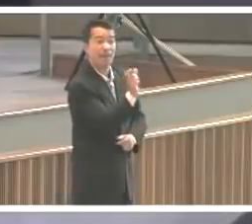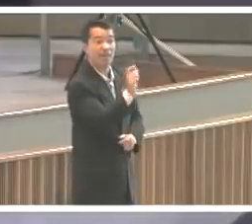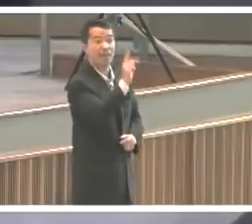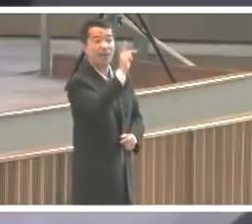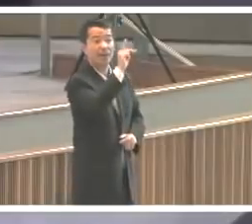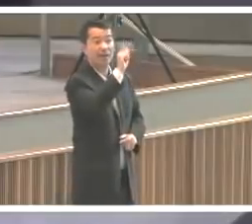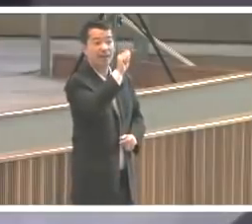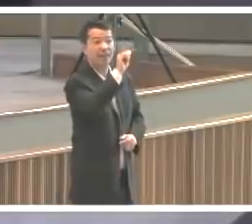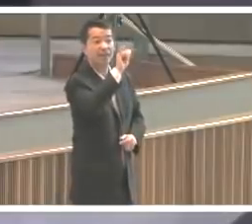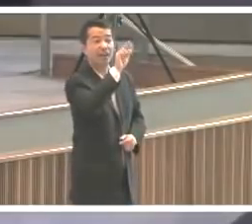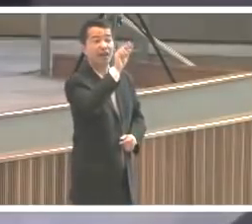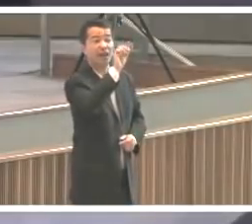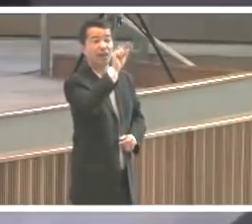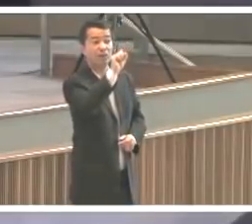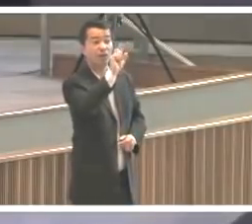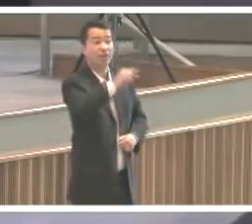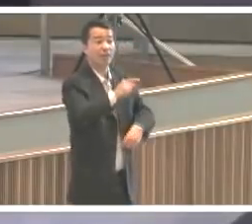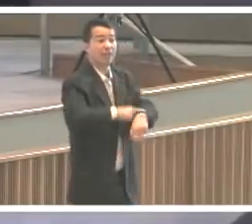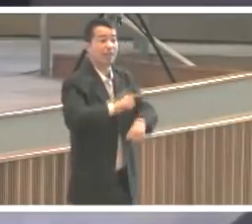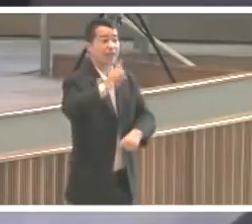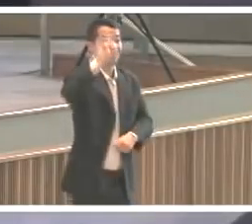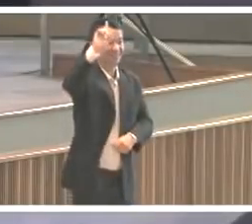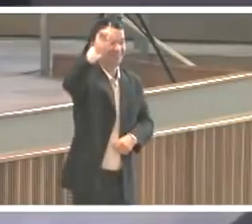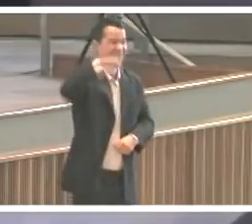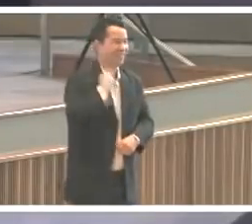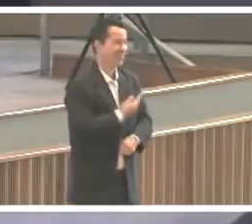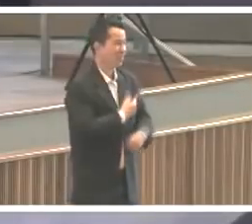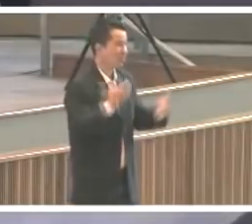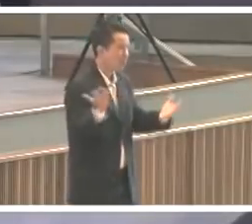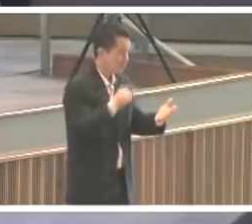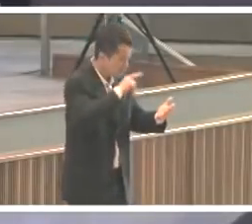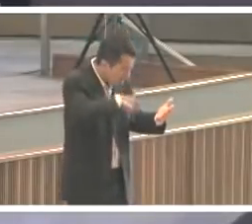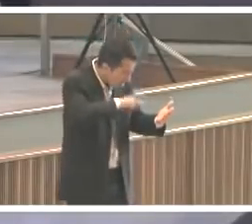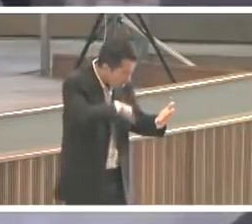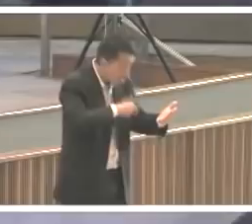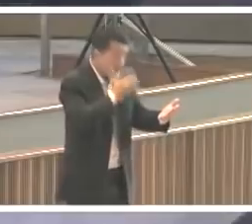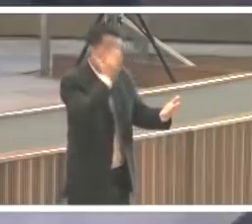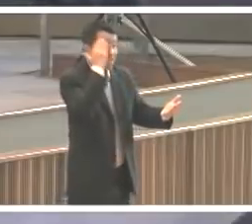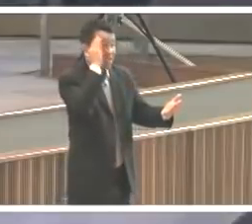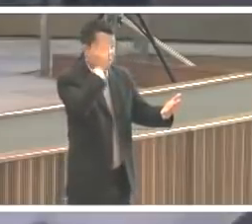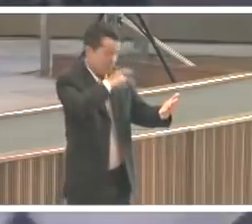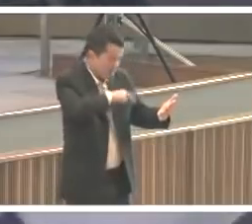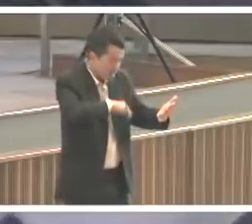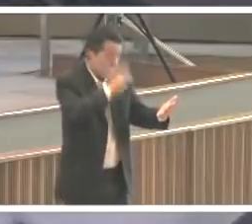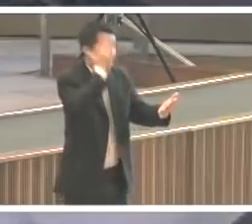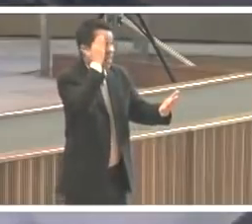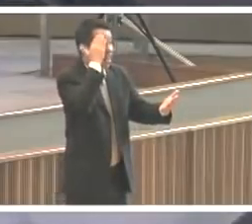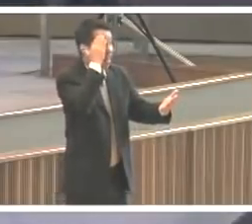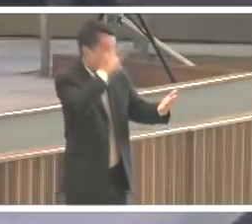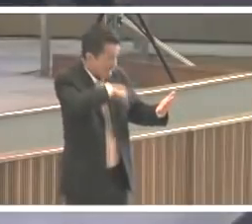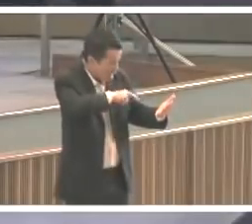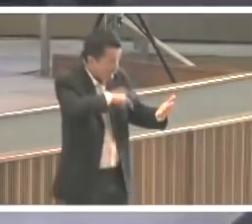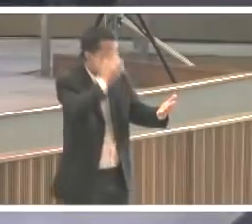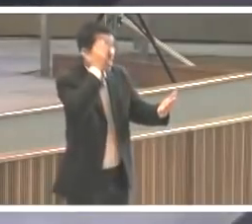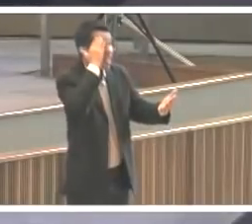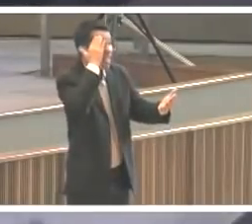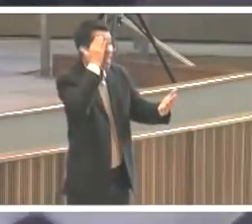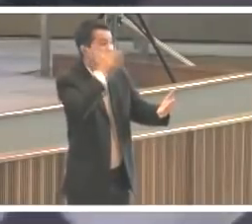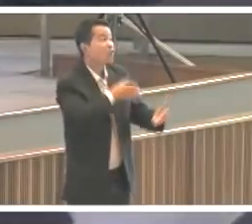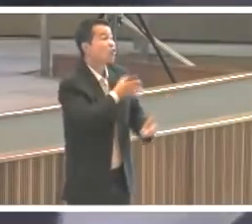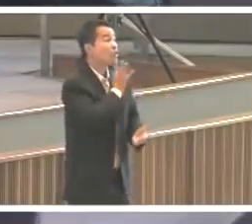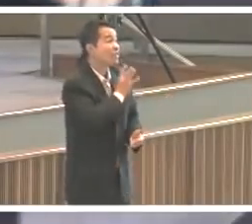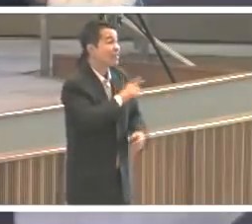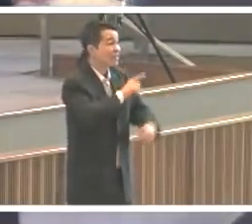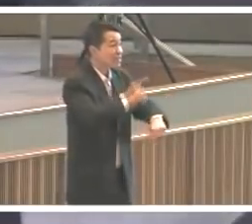tentar entender o que Deus quer nos ensinar quando o tempo de Deus, a intervenção de